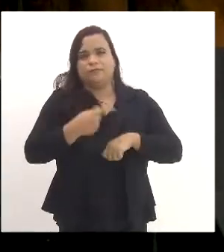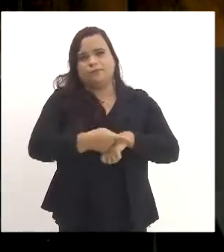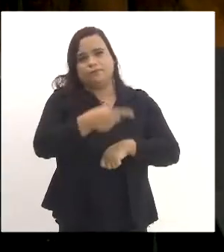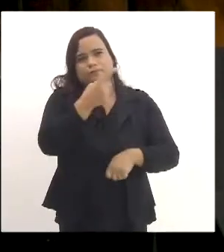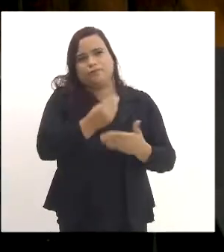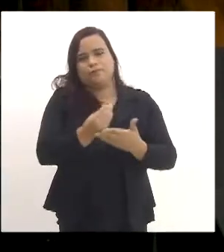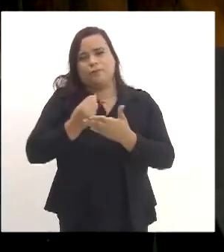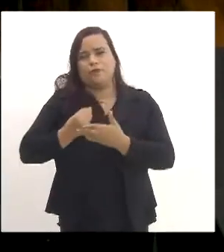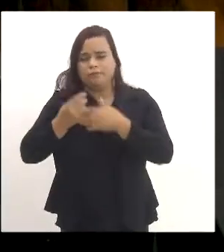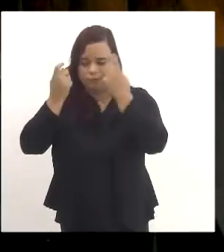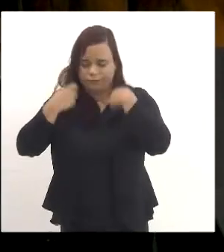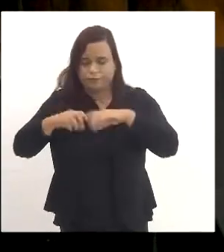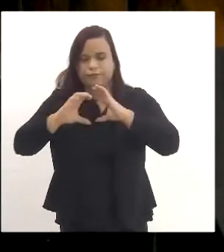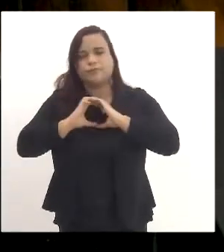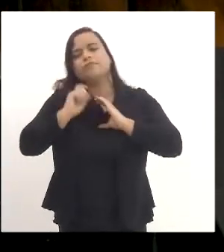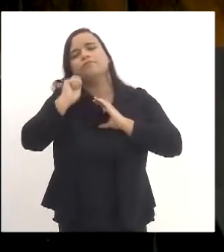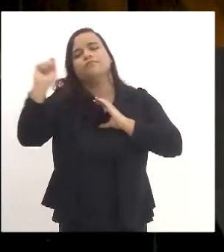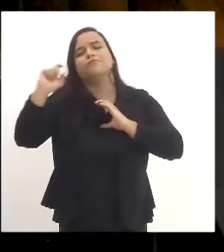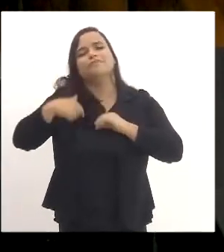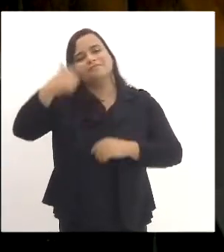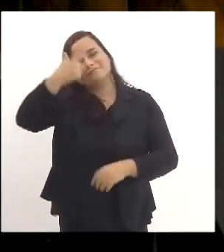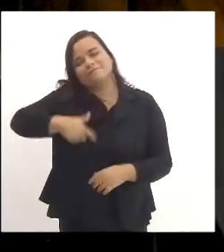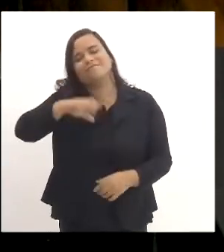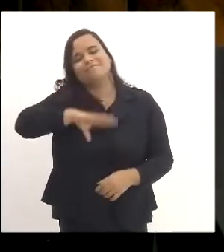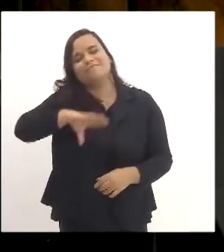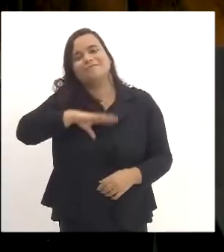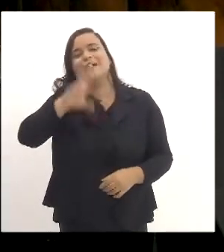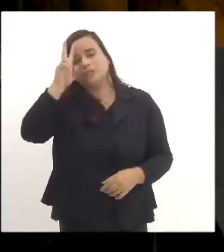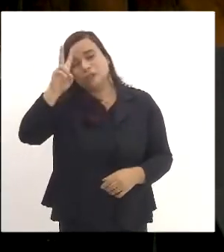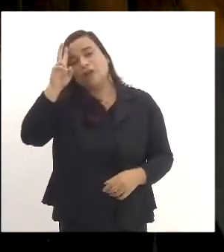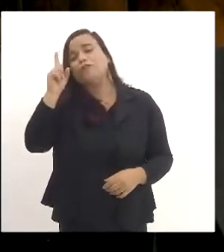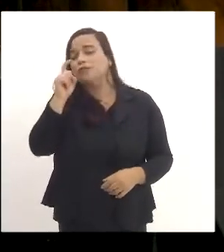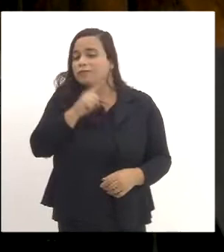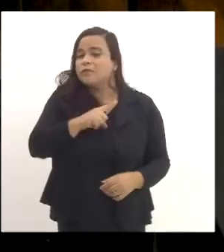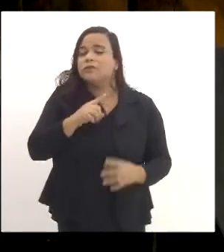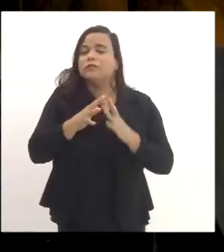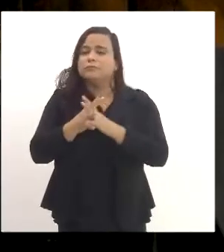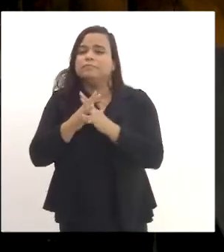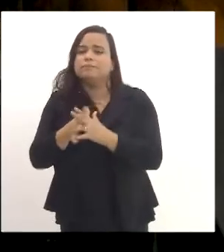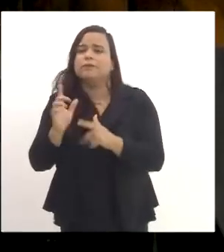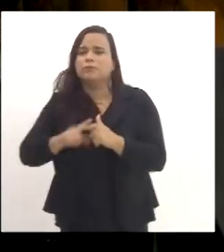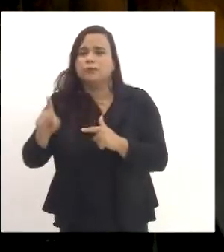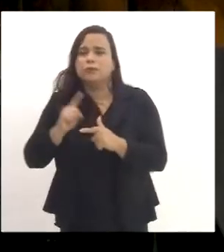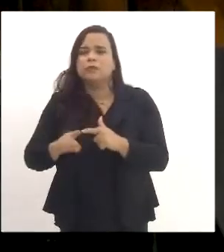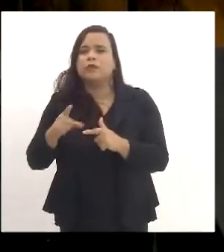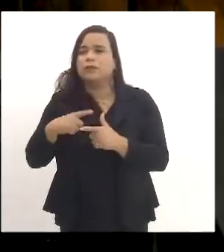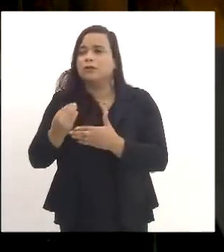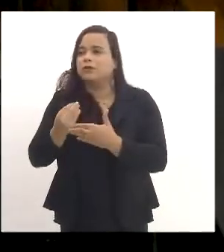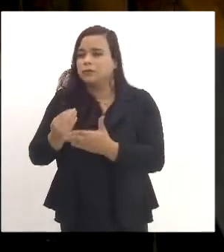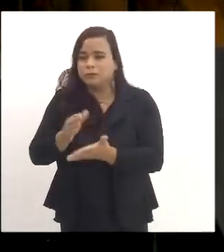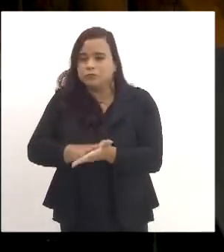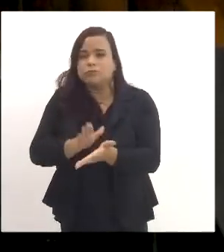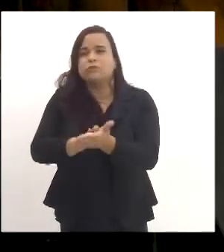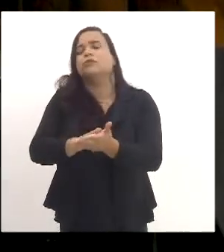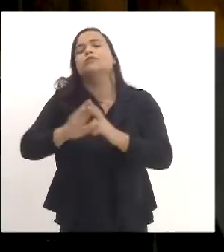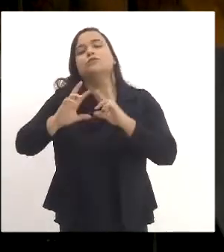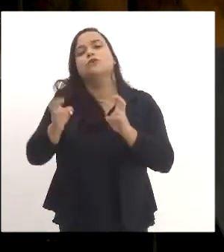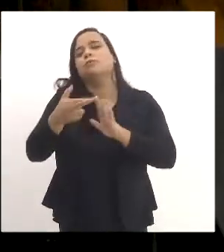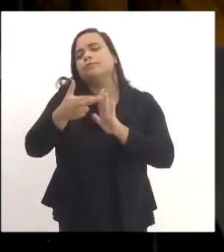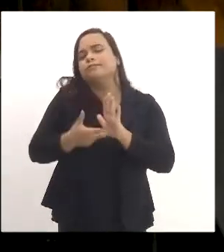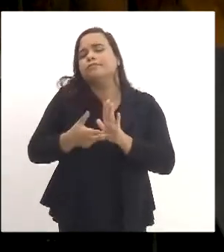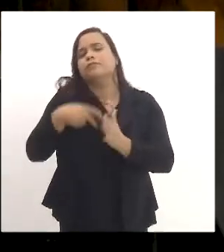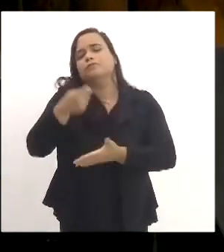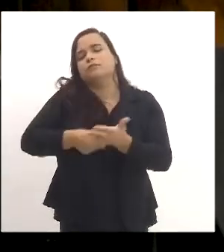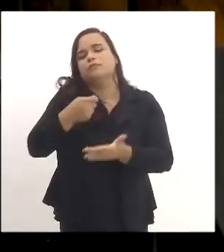história colonial tão conturbada foi glorificada sobre um regime ditatorial durante mais de metade